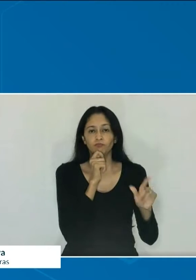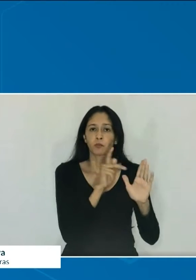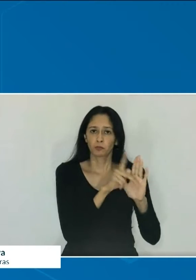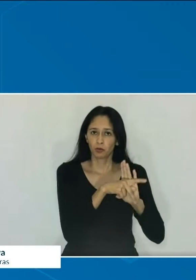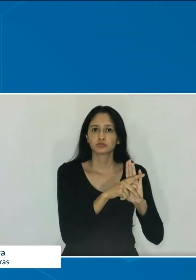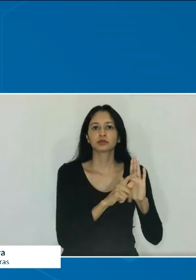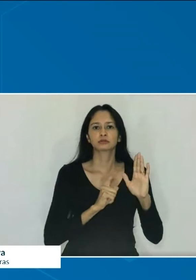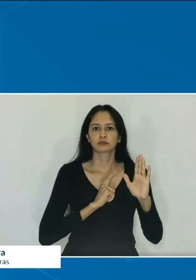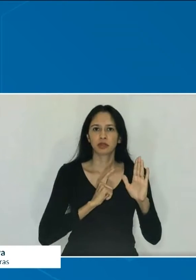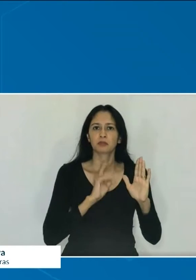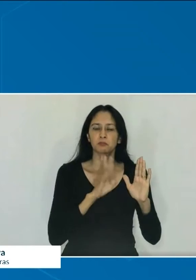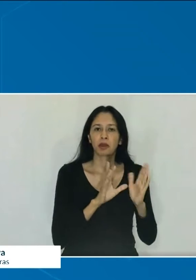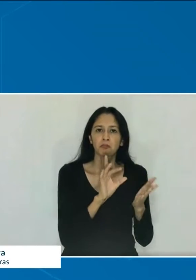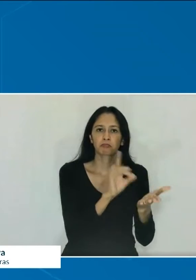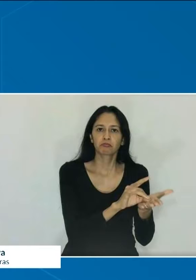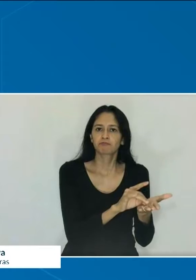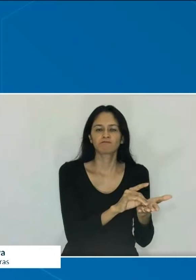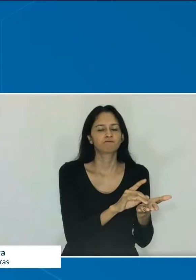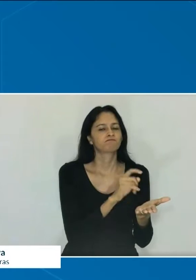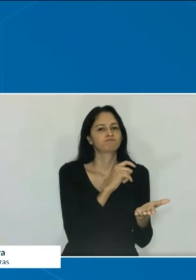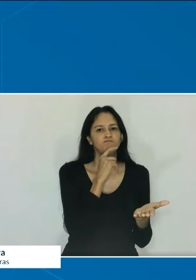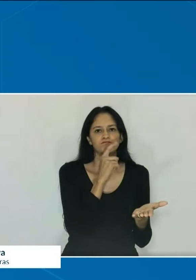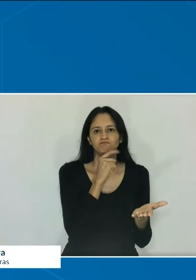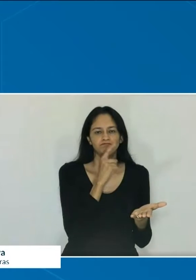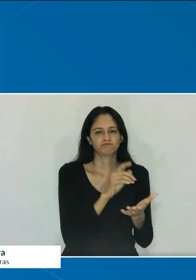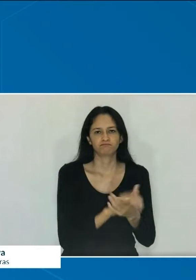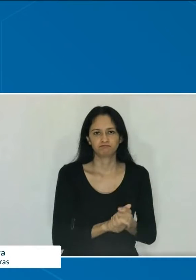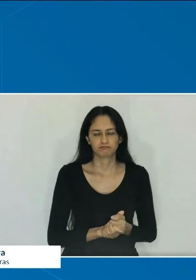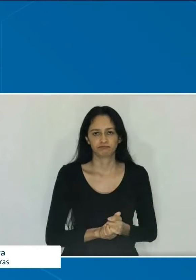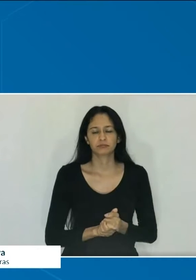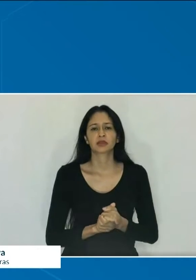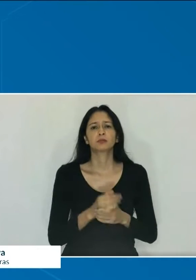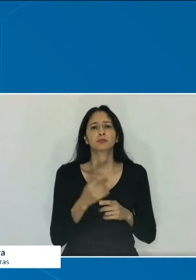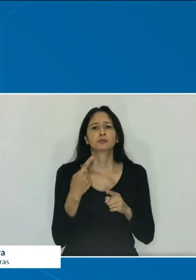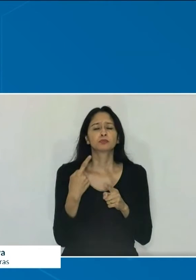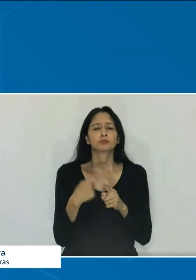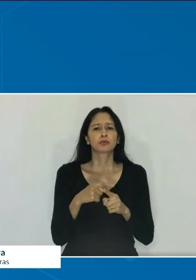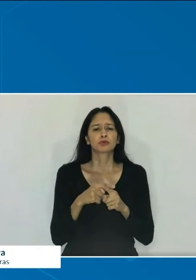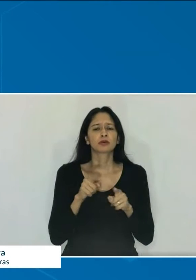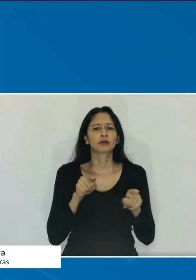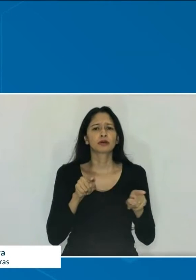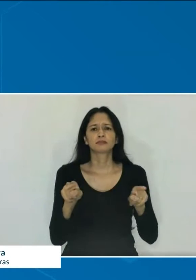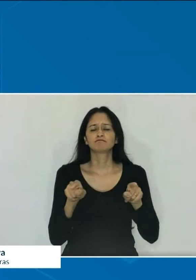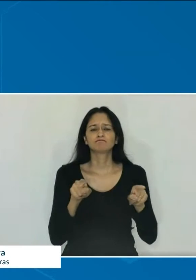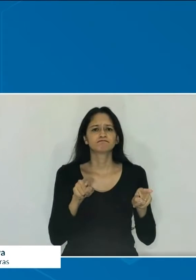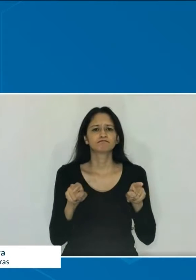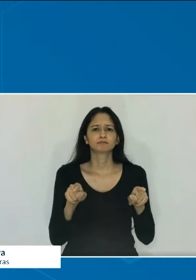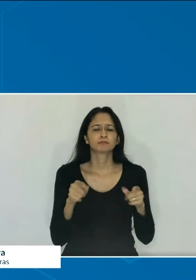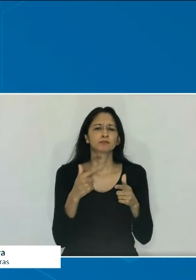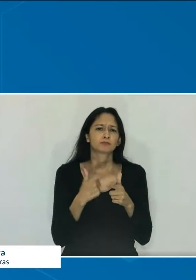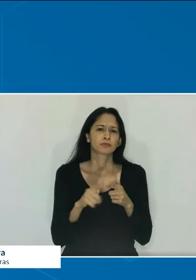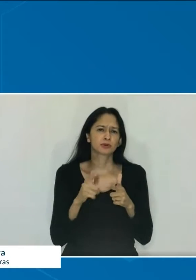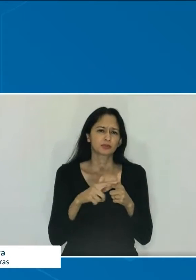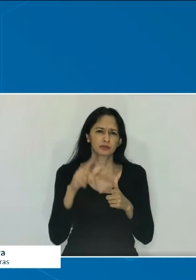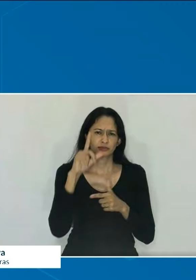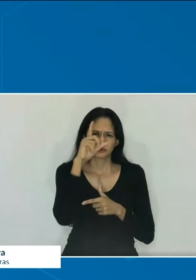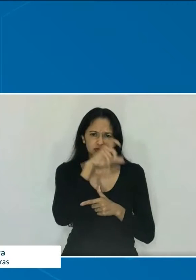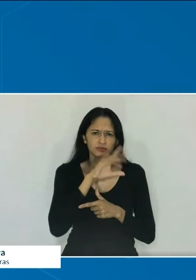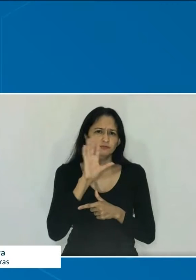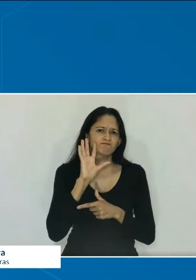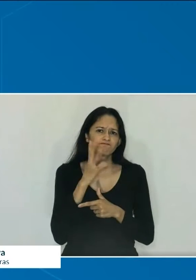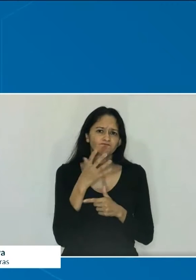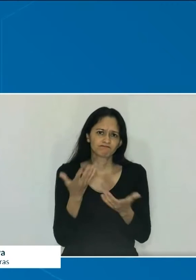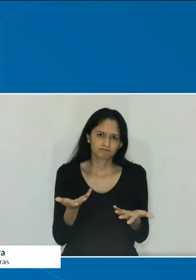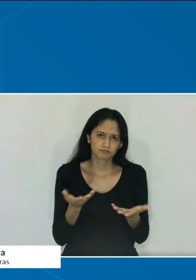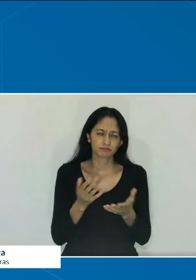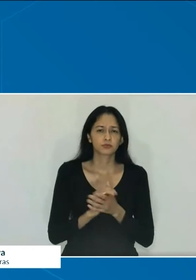dariam mais qualidade de vida para as pessoas. Por que este parece ser um problema tão difícil de solucionar?